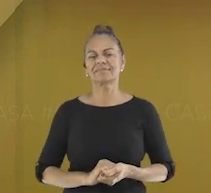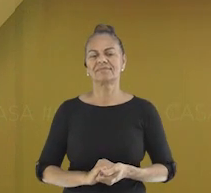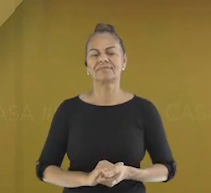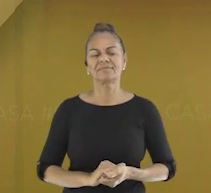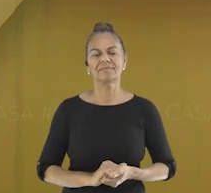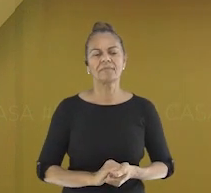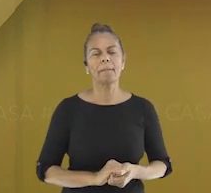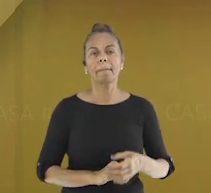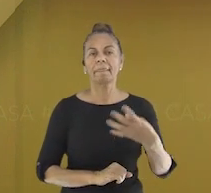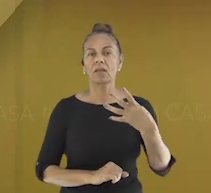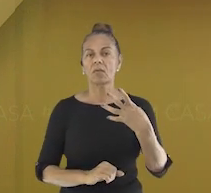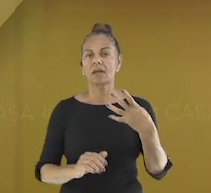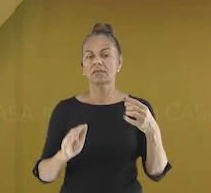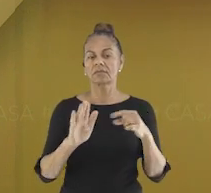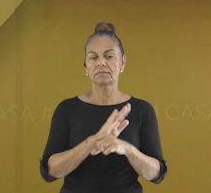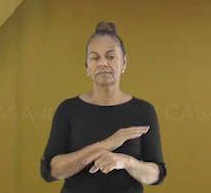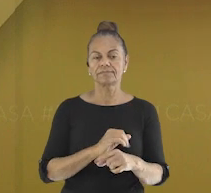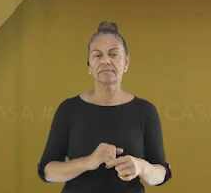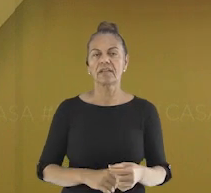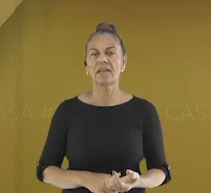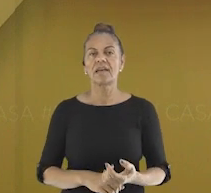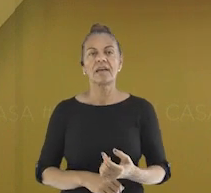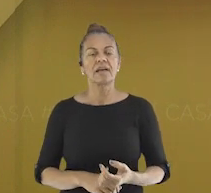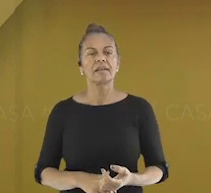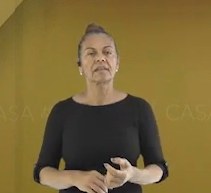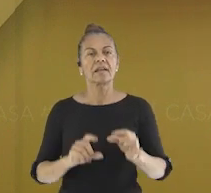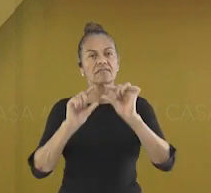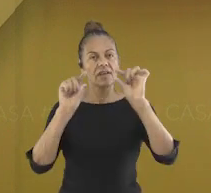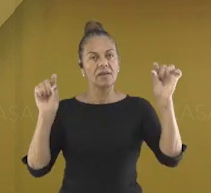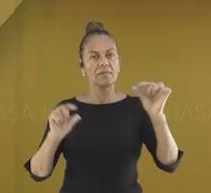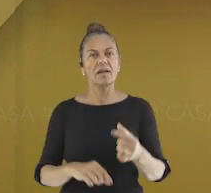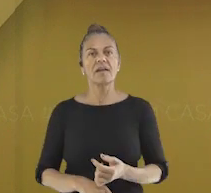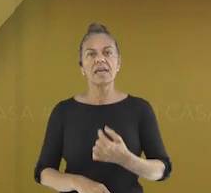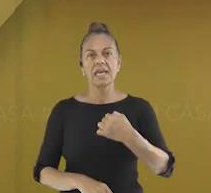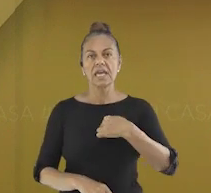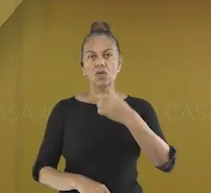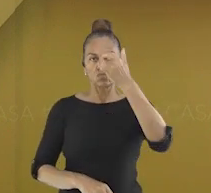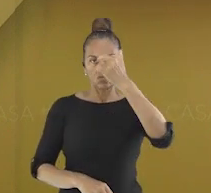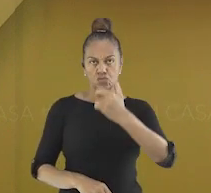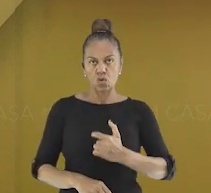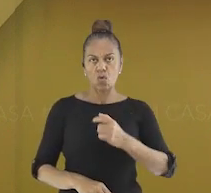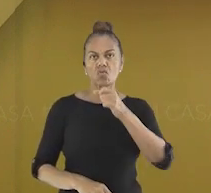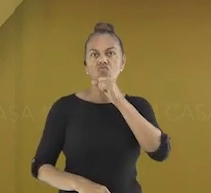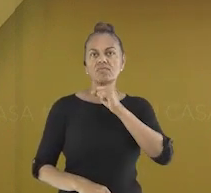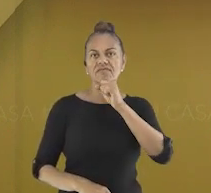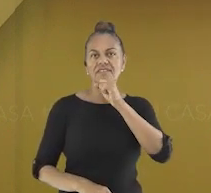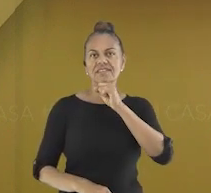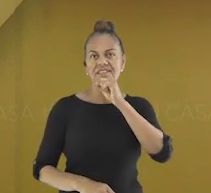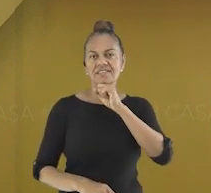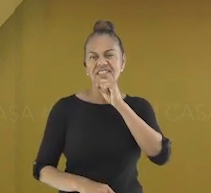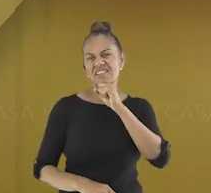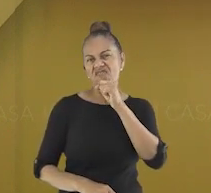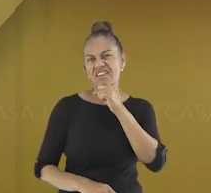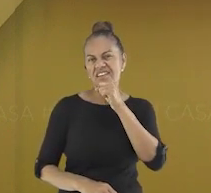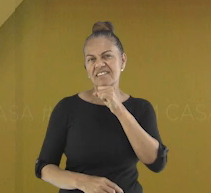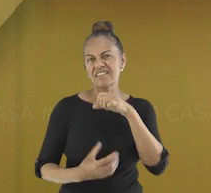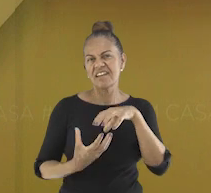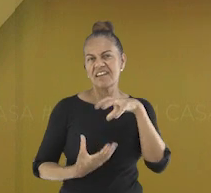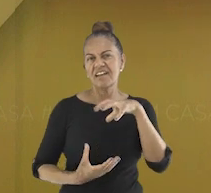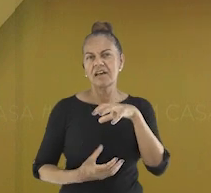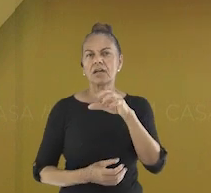4. Na passagem, mas eu sou uma velhinha, o verbo no presente grifado, que é o